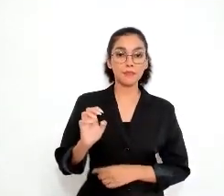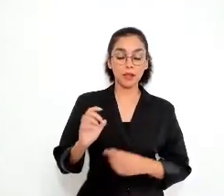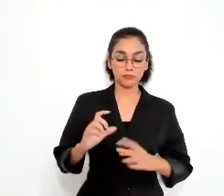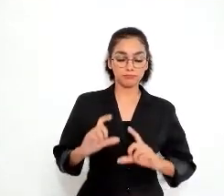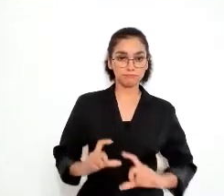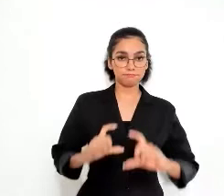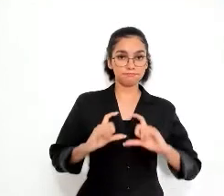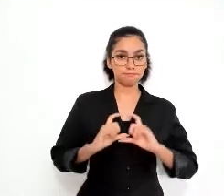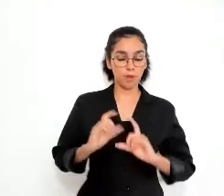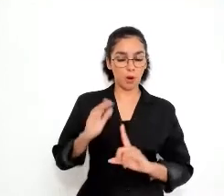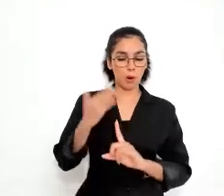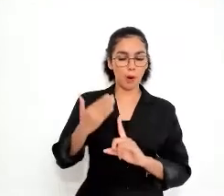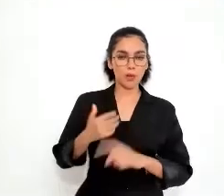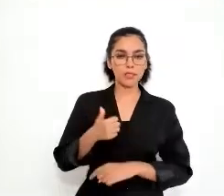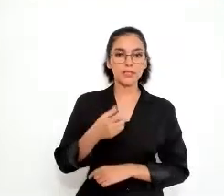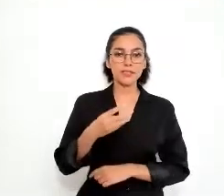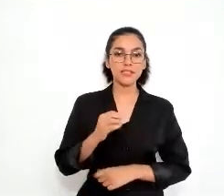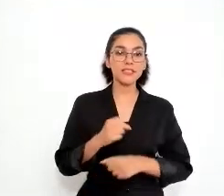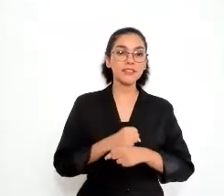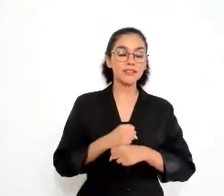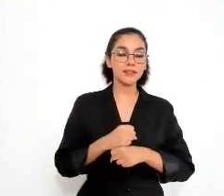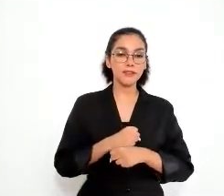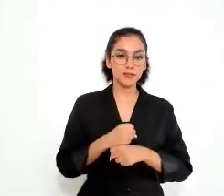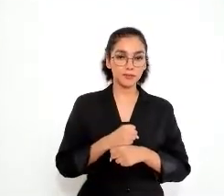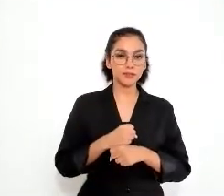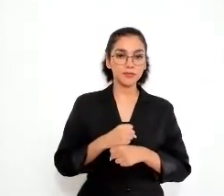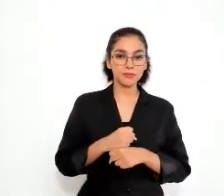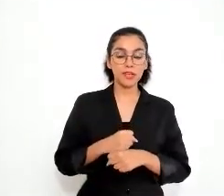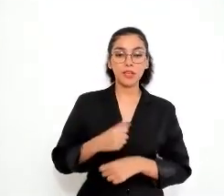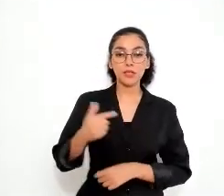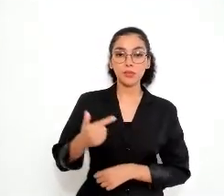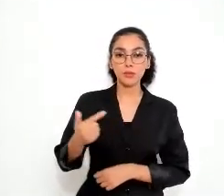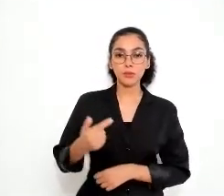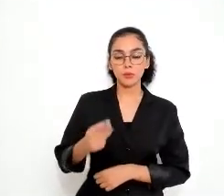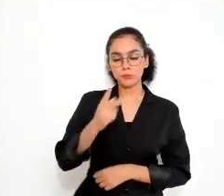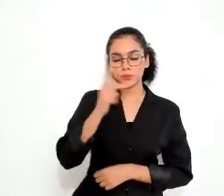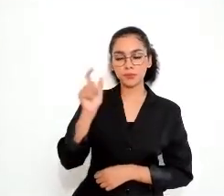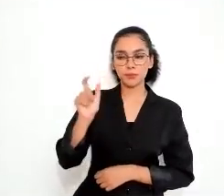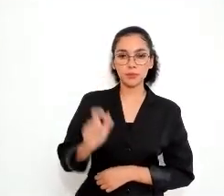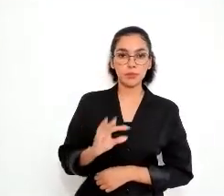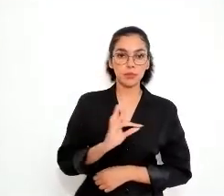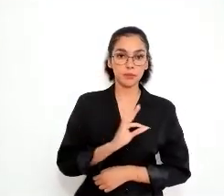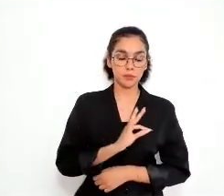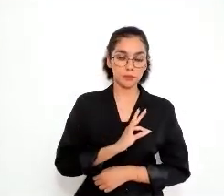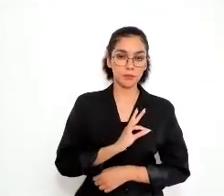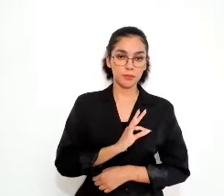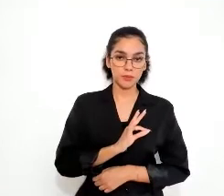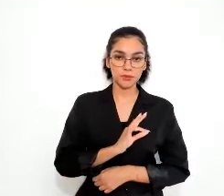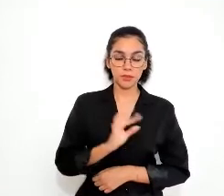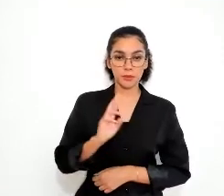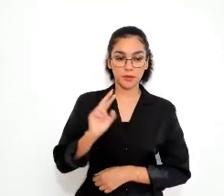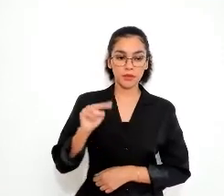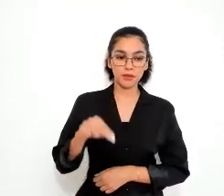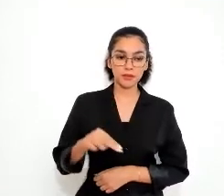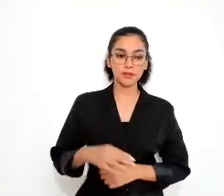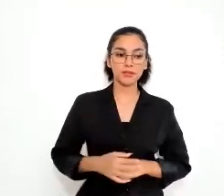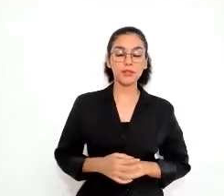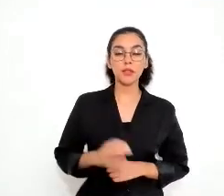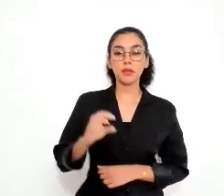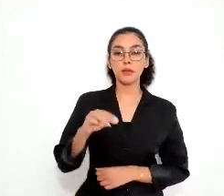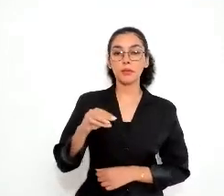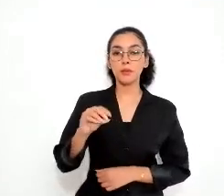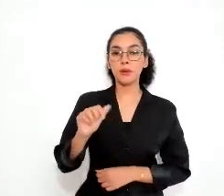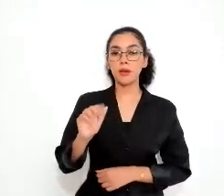honraria dos 130 anos ao segundo sargento da Polícia Militar do Rio Grande do Norte, Moab Henrique